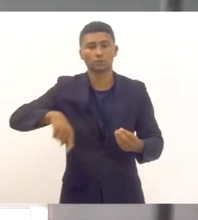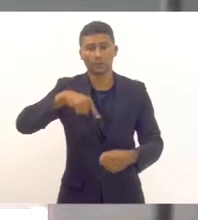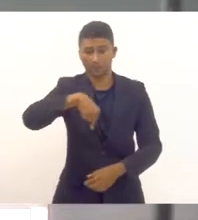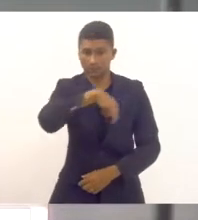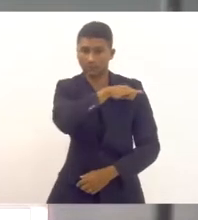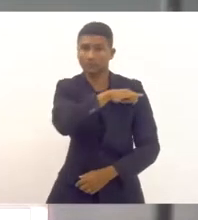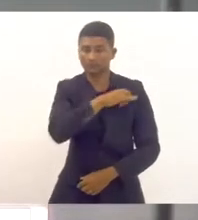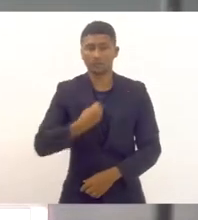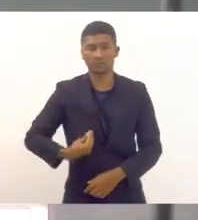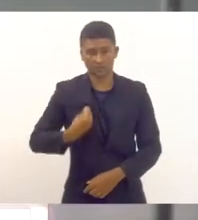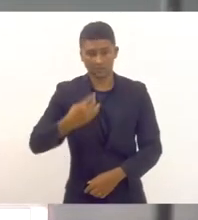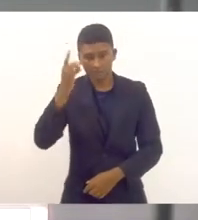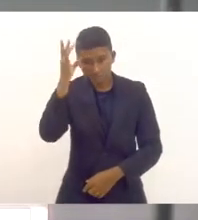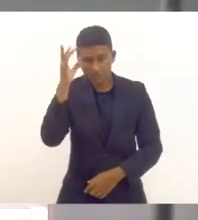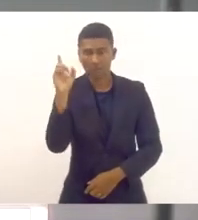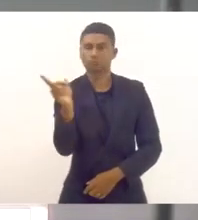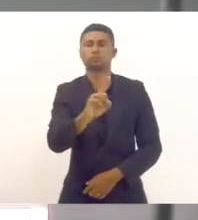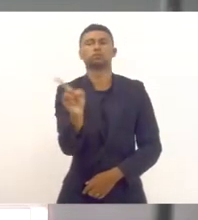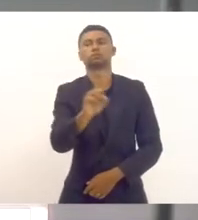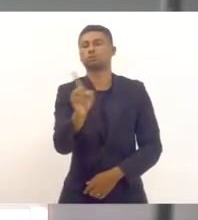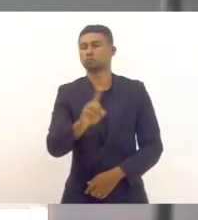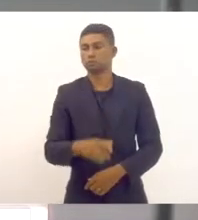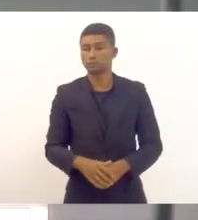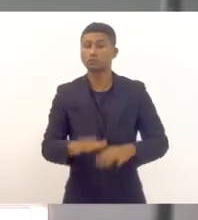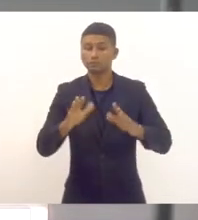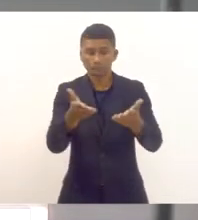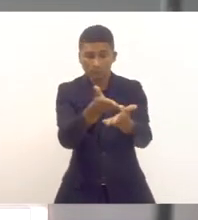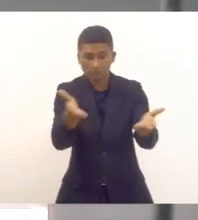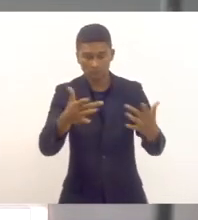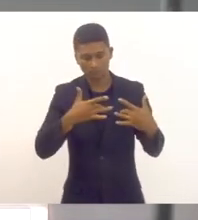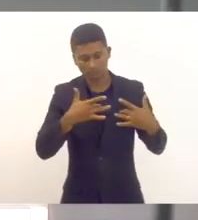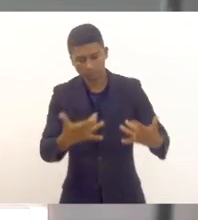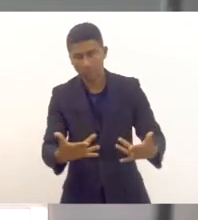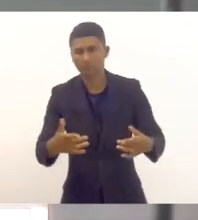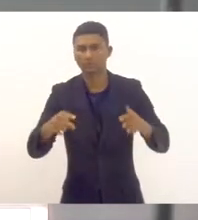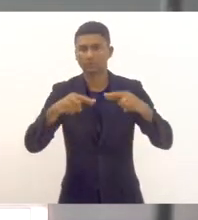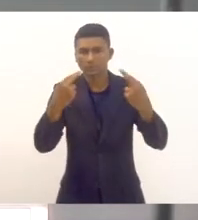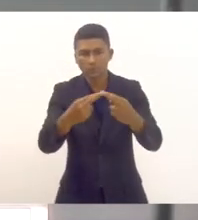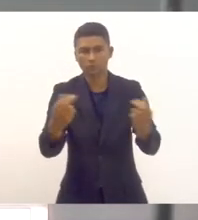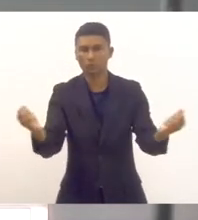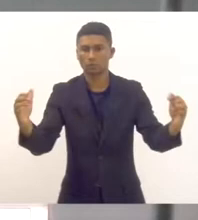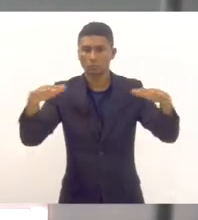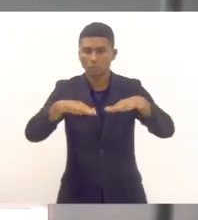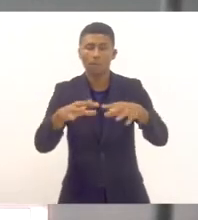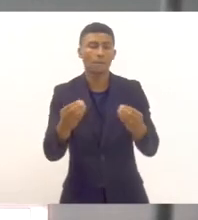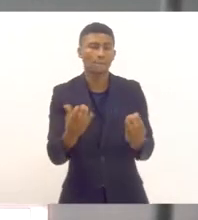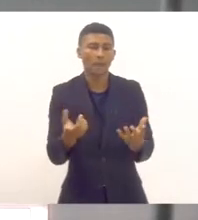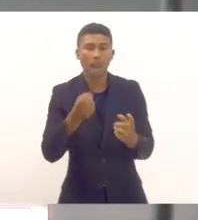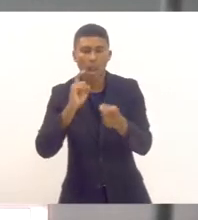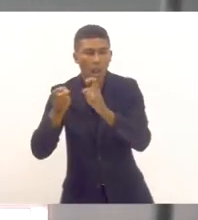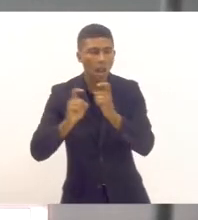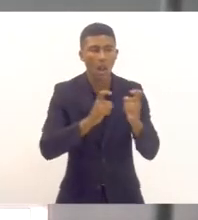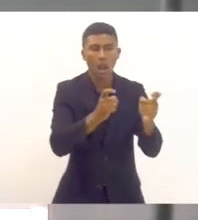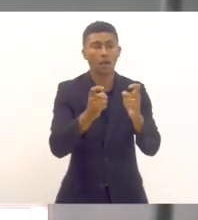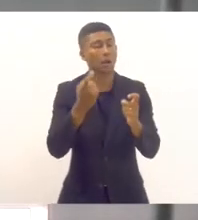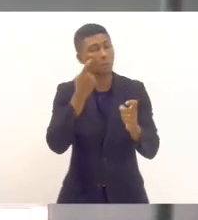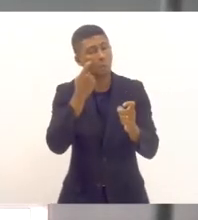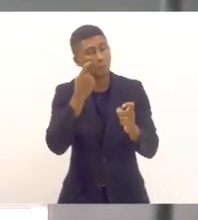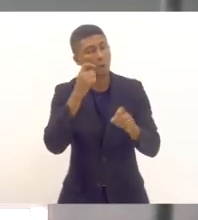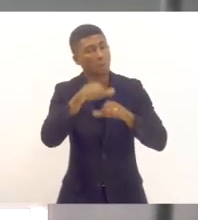Janeiro, mas se dedicar esse tempo aí para a gente tentar mudar isso.